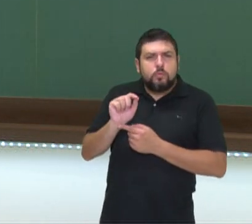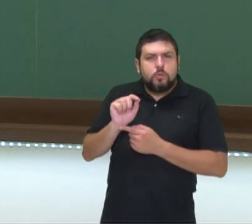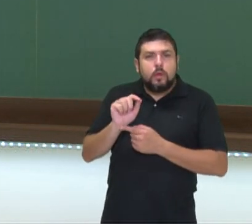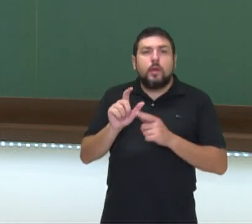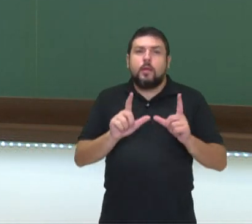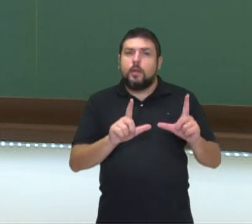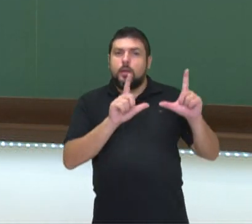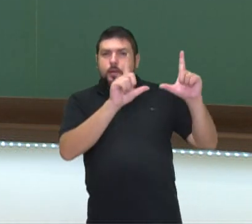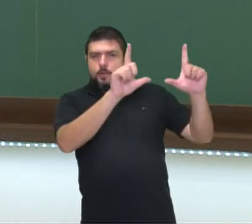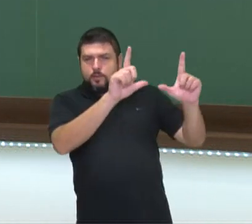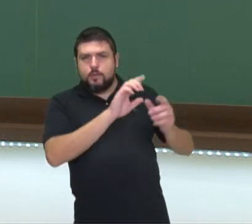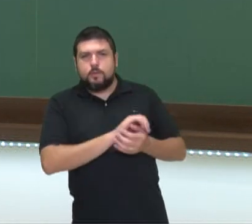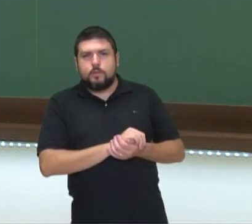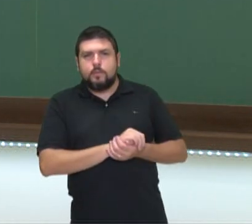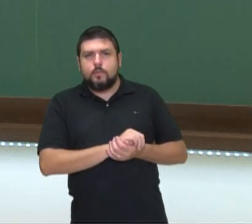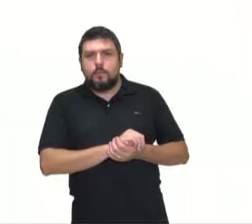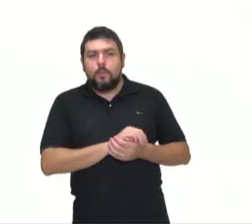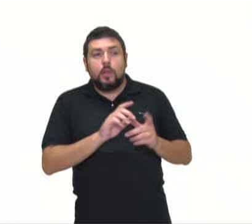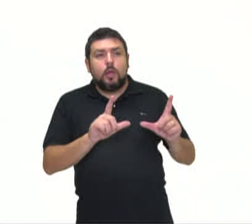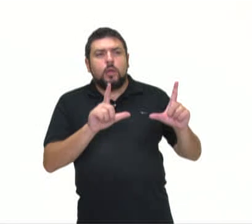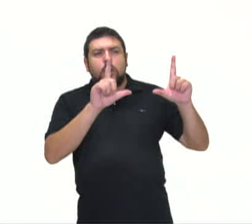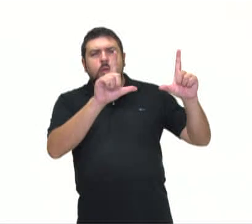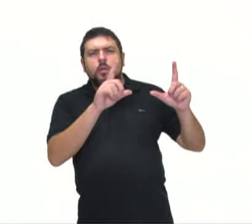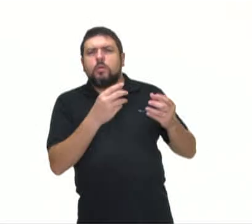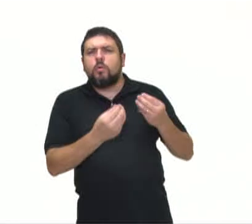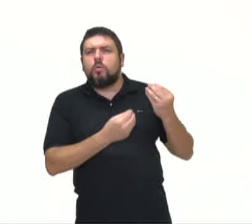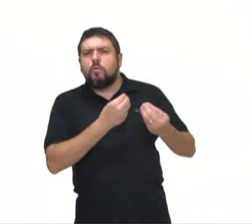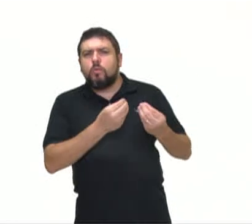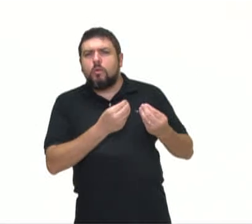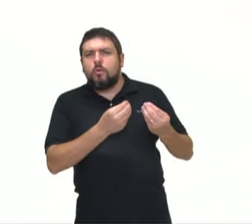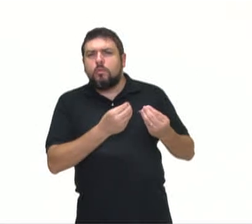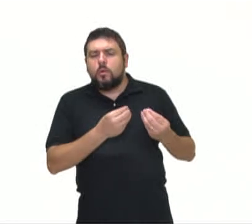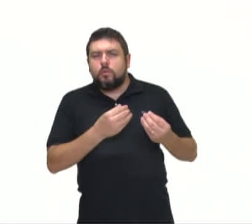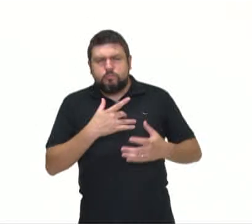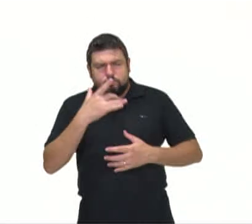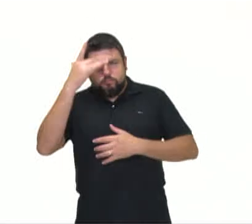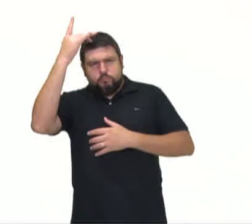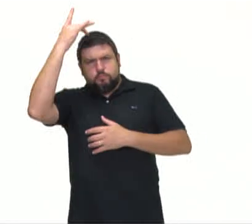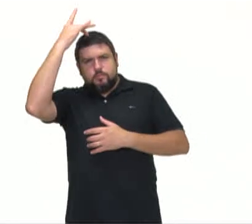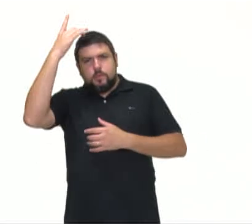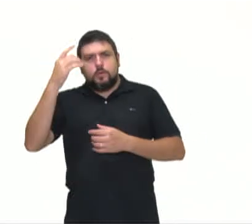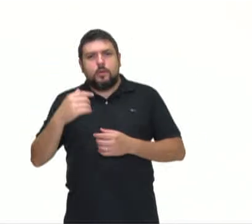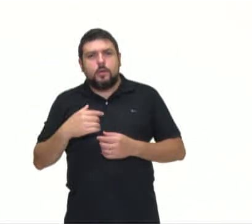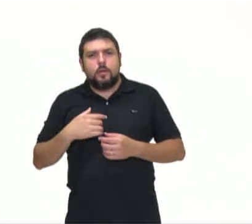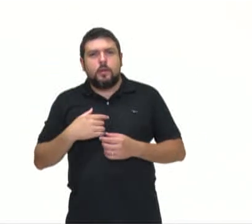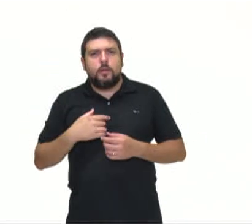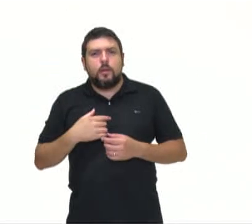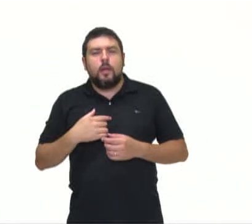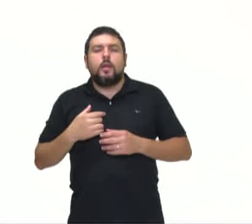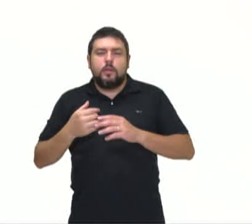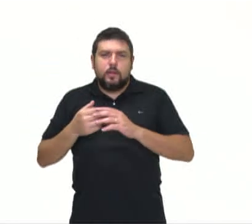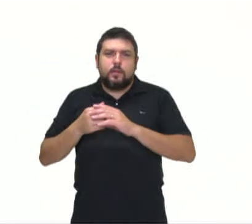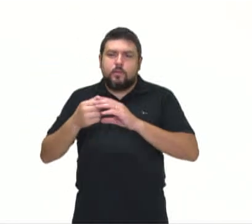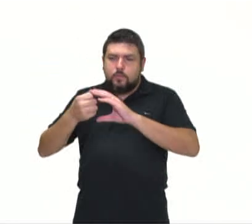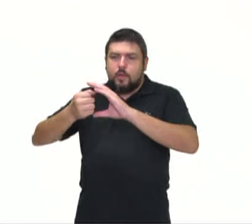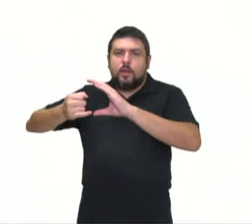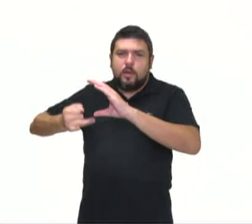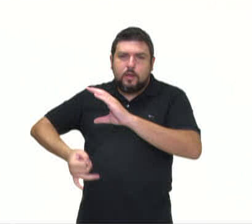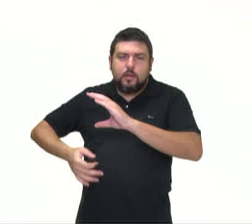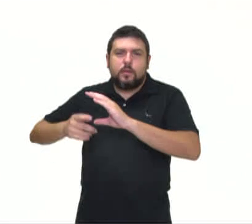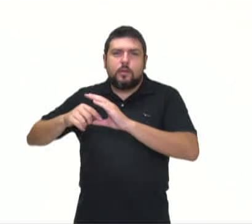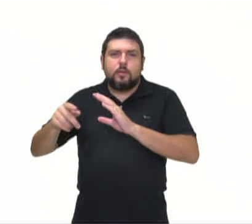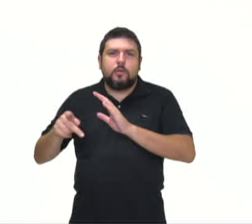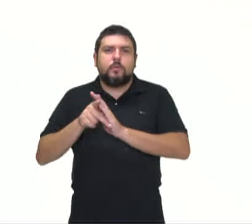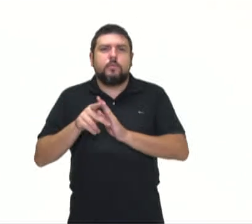do verbo. A tela é como? Escandalosa, característica da tela. Predicativo do objeto. Então, temos